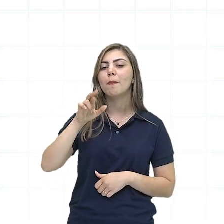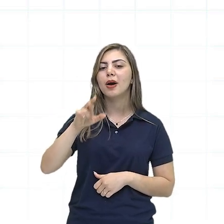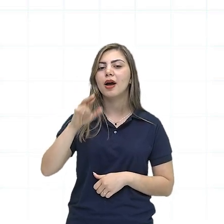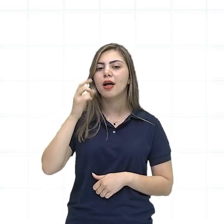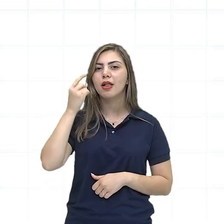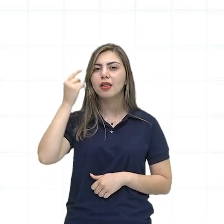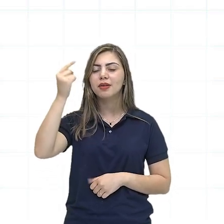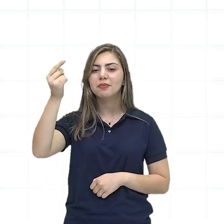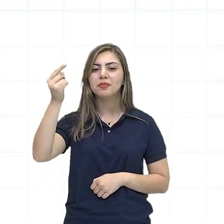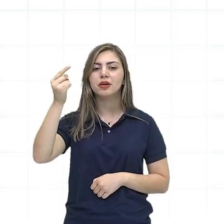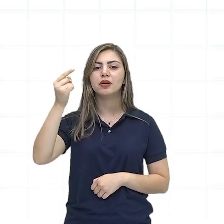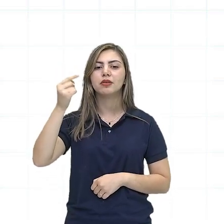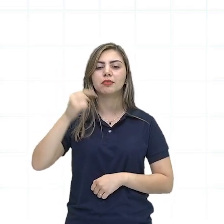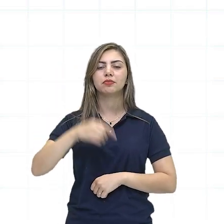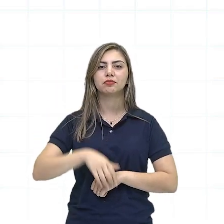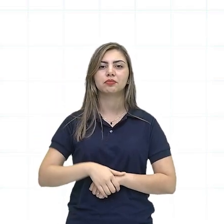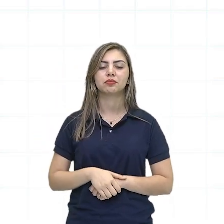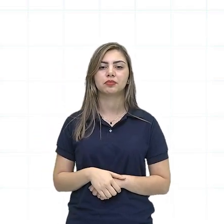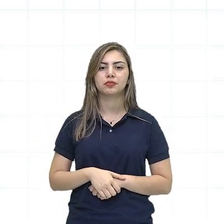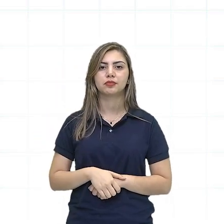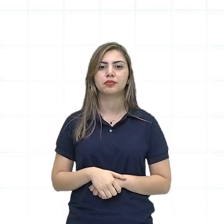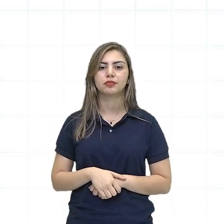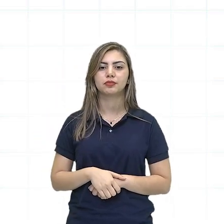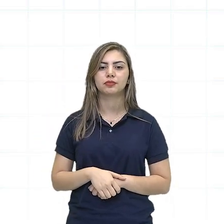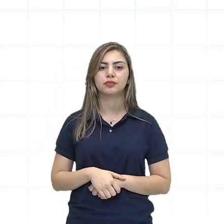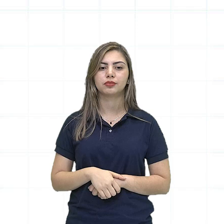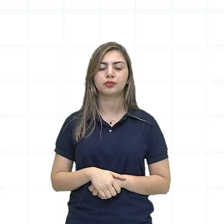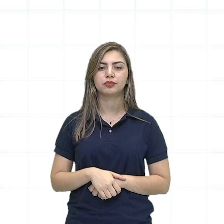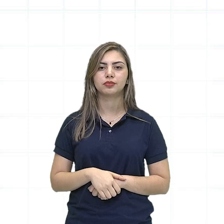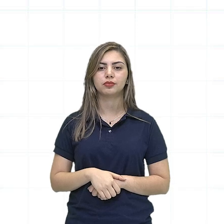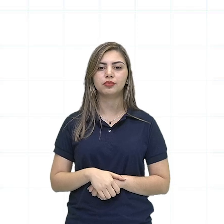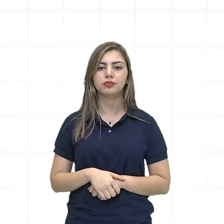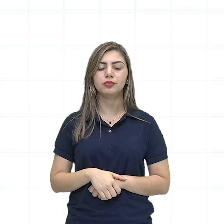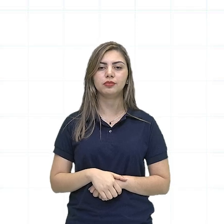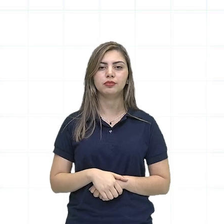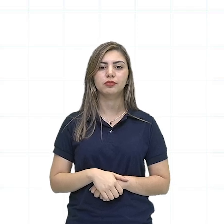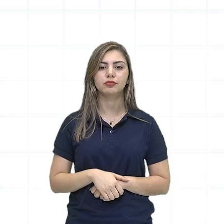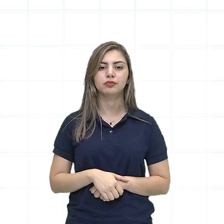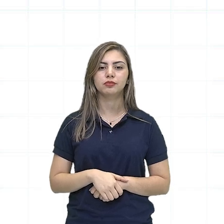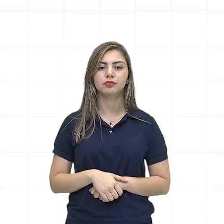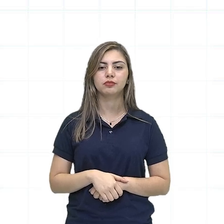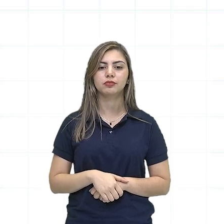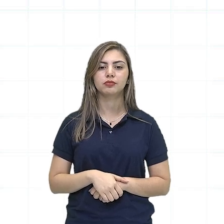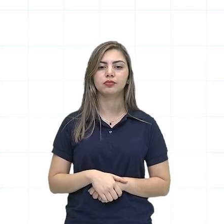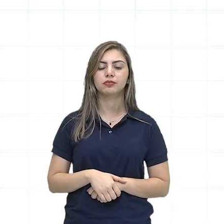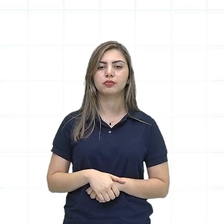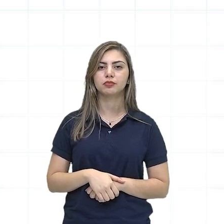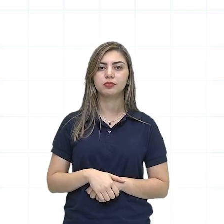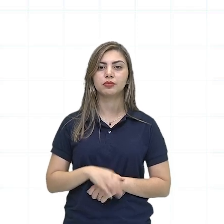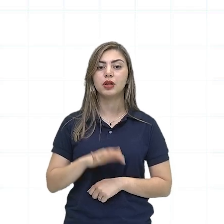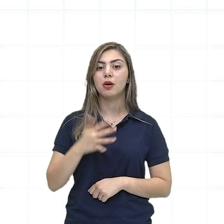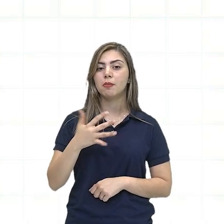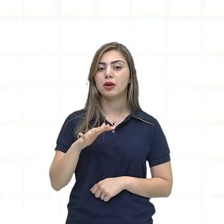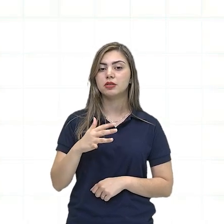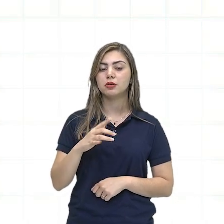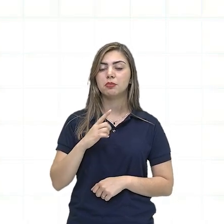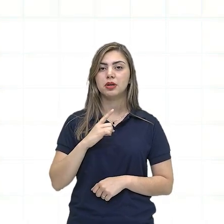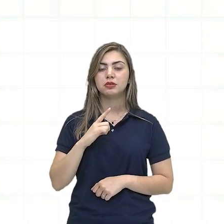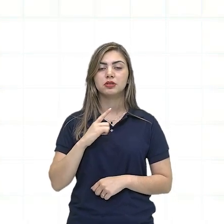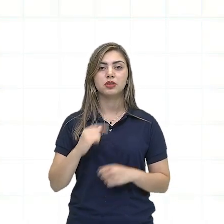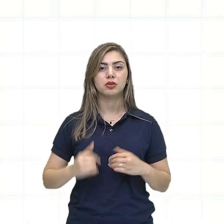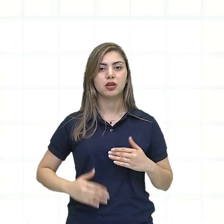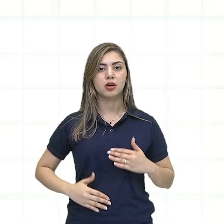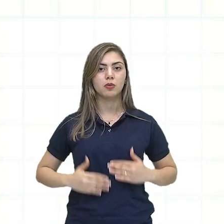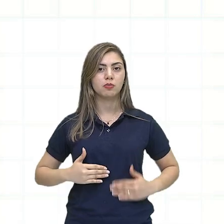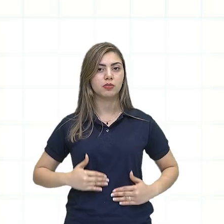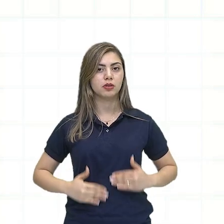vértebras lombares, elas vão se posicionar nessa altura, aqui mais ou menos na altura do nosso umbigo,